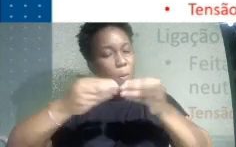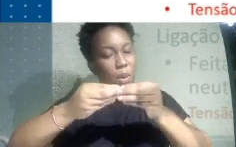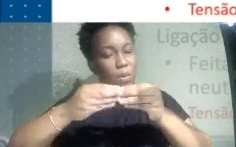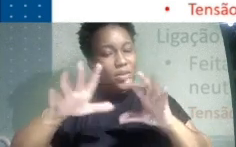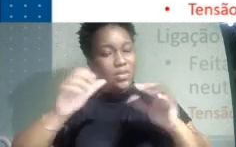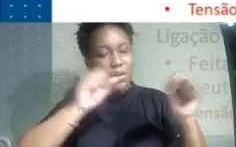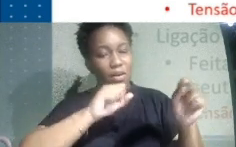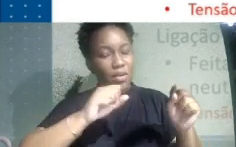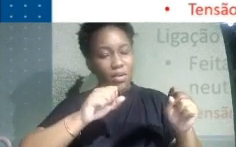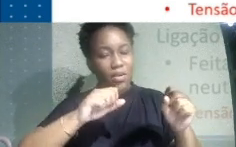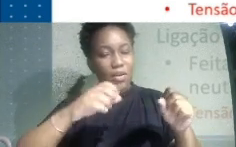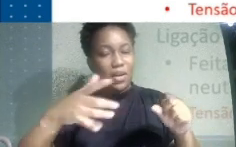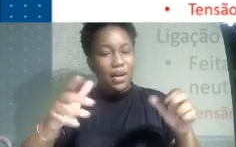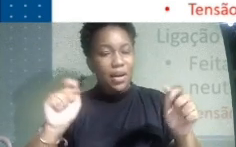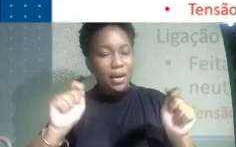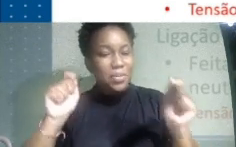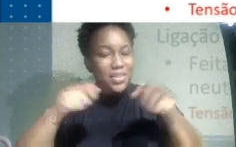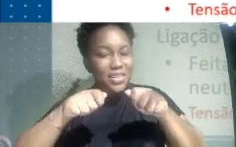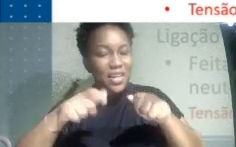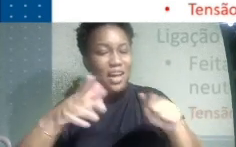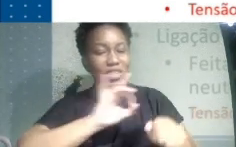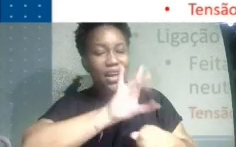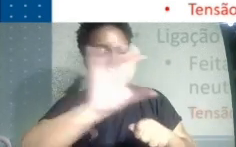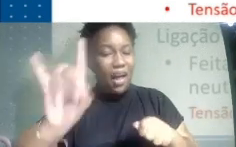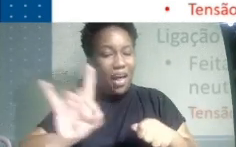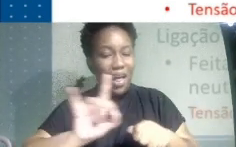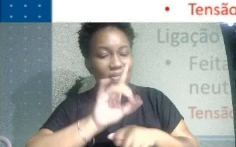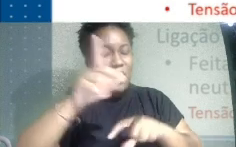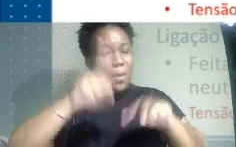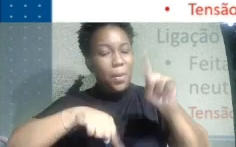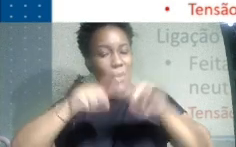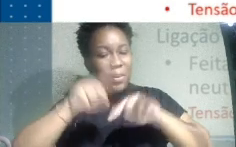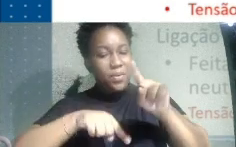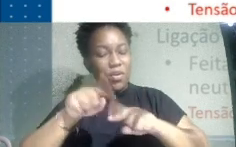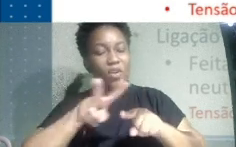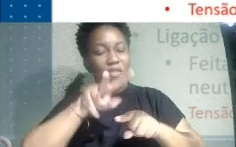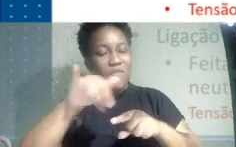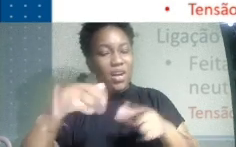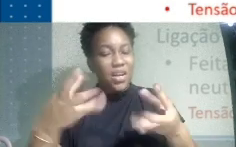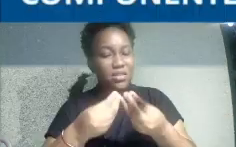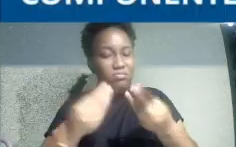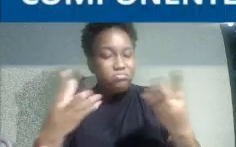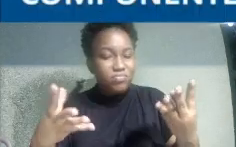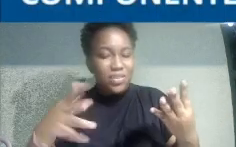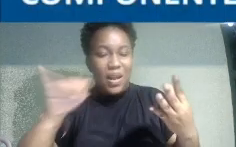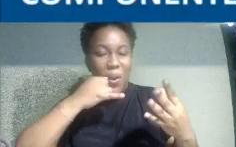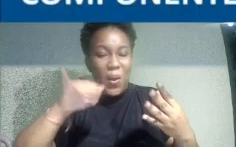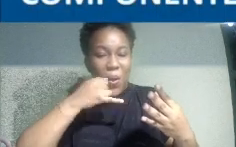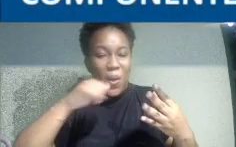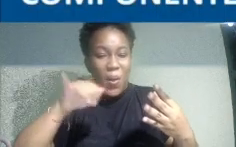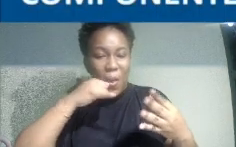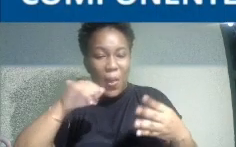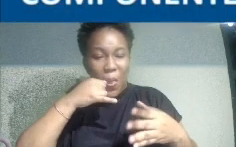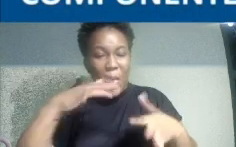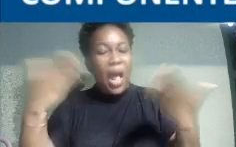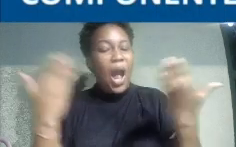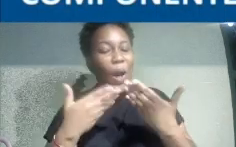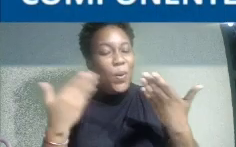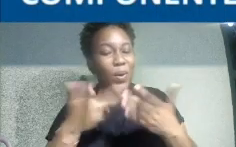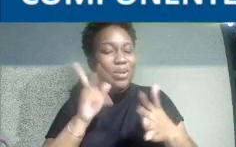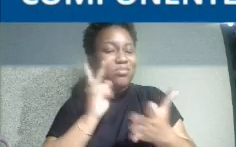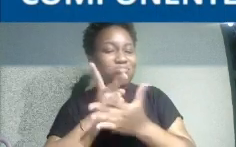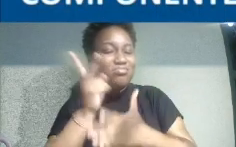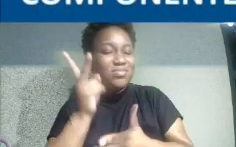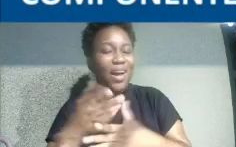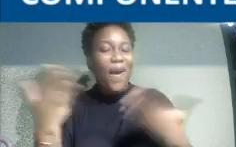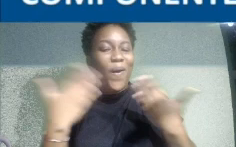cada equipamento que vai determinar qual que vai ser o padrão de fornecimento de tensão, ok? Vamos dar sequência então. Vamos conversar